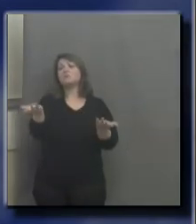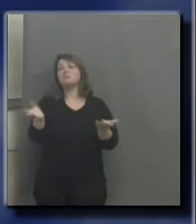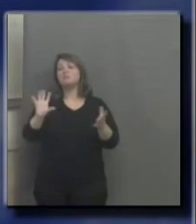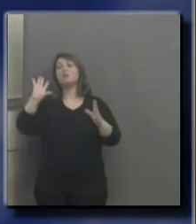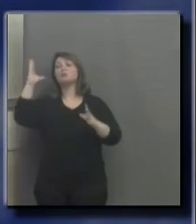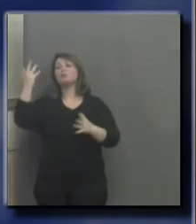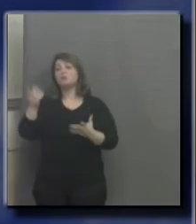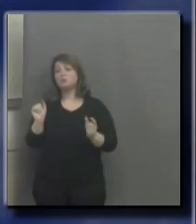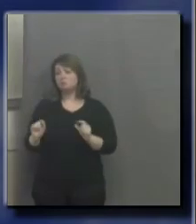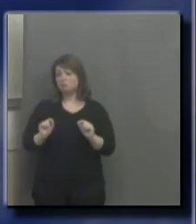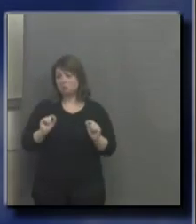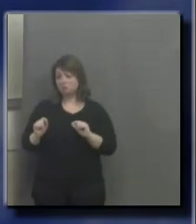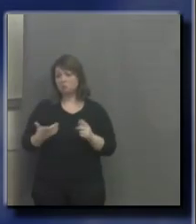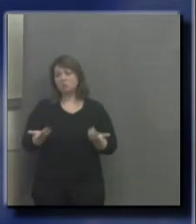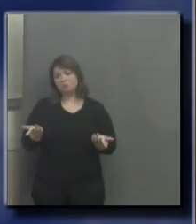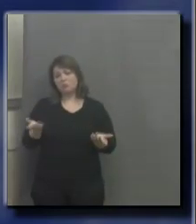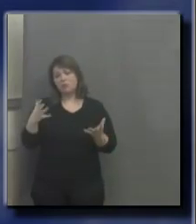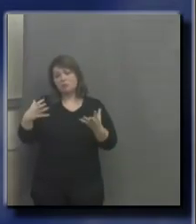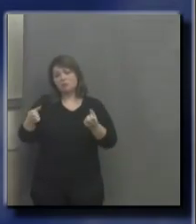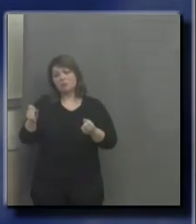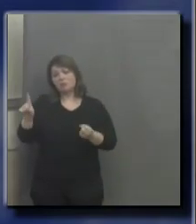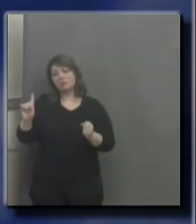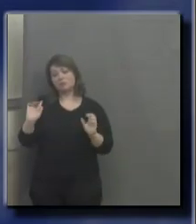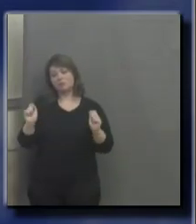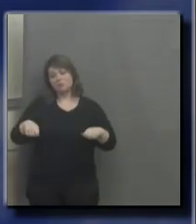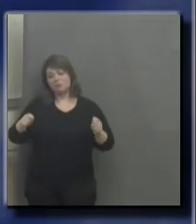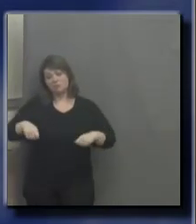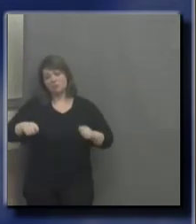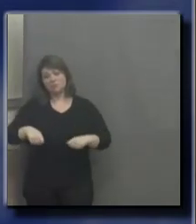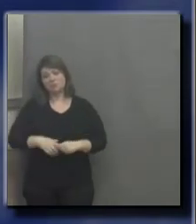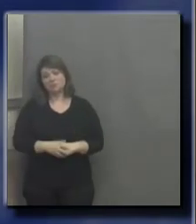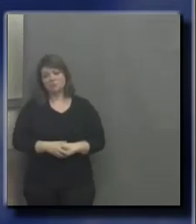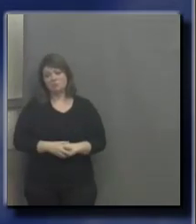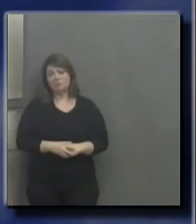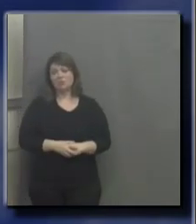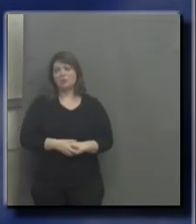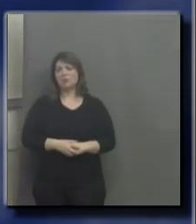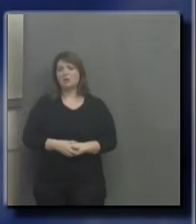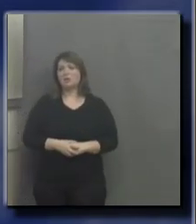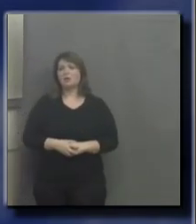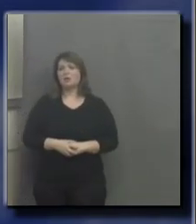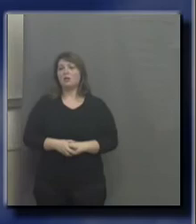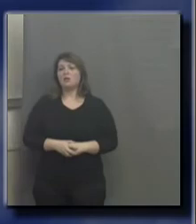vão. Mas a gente tem esta garantia porque, claramente, o Conselho Nacional de